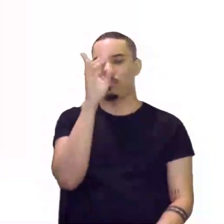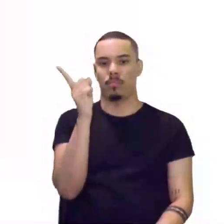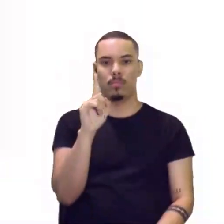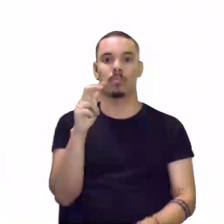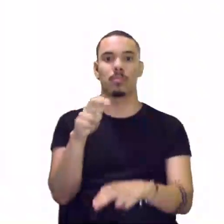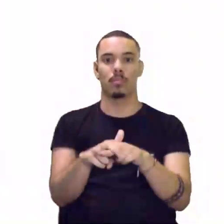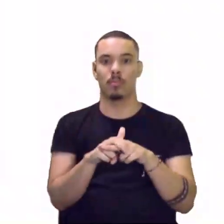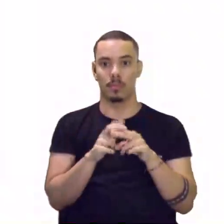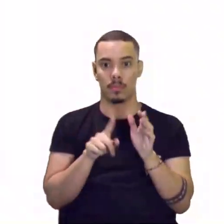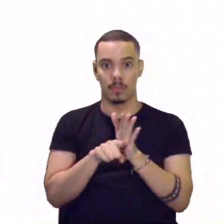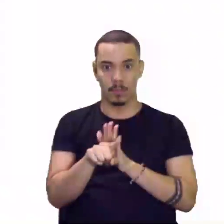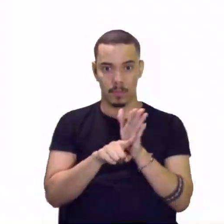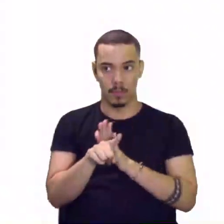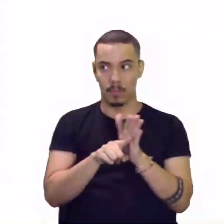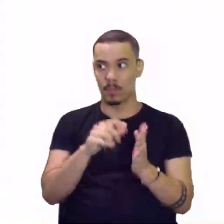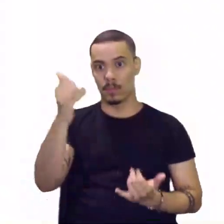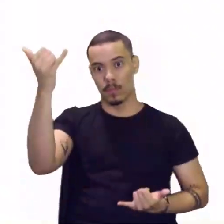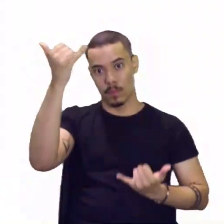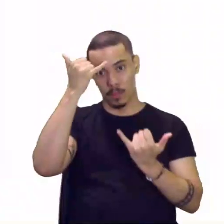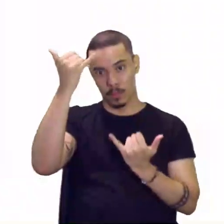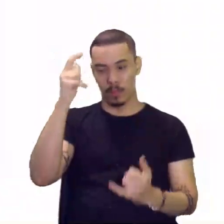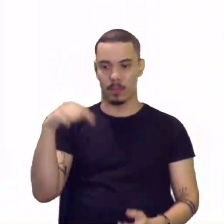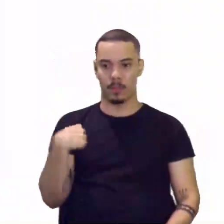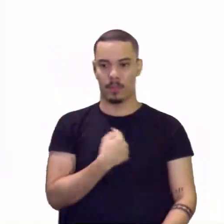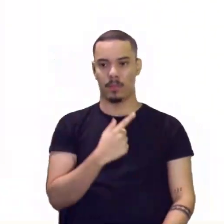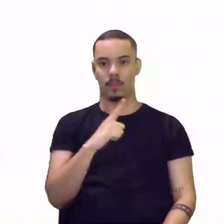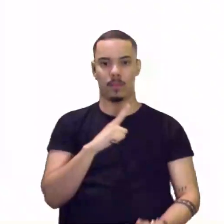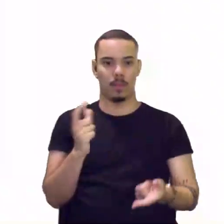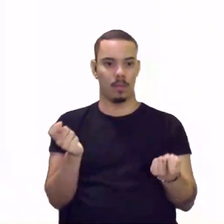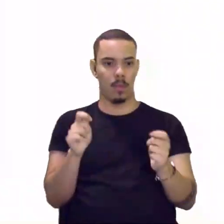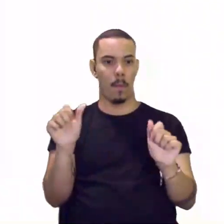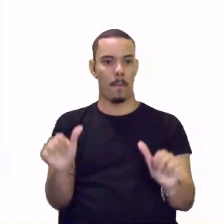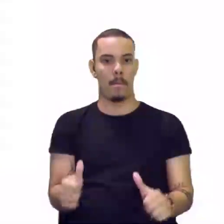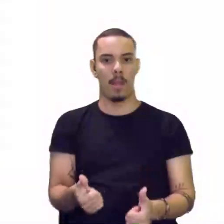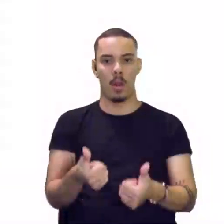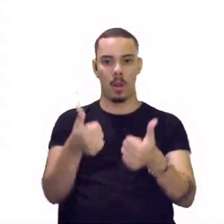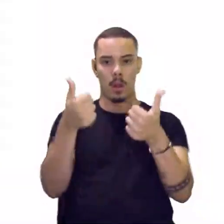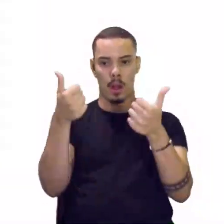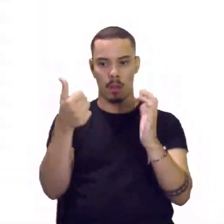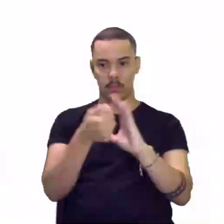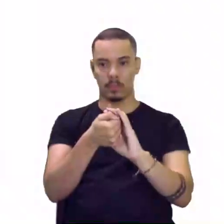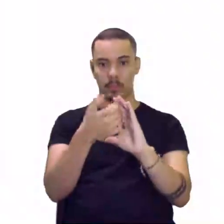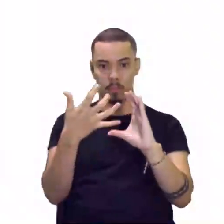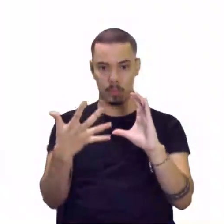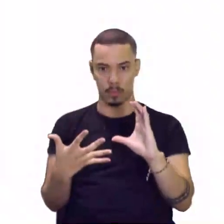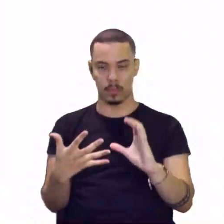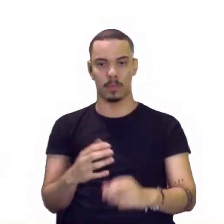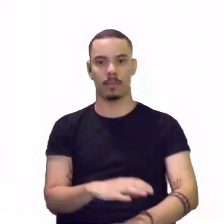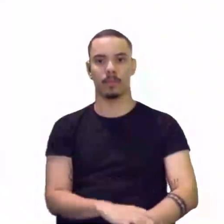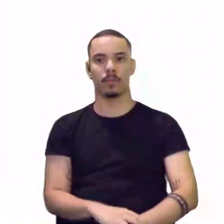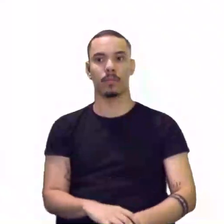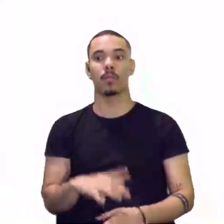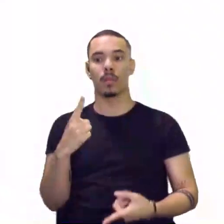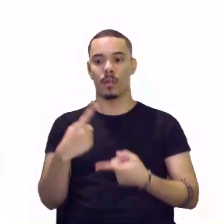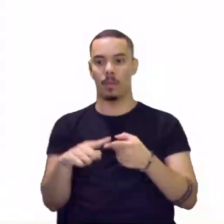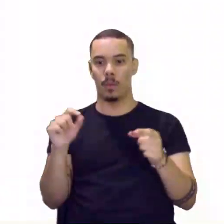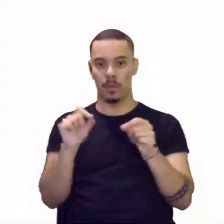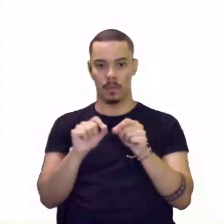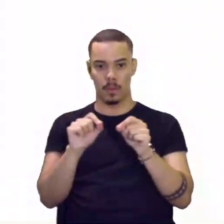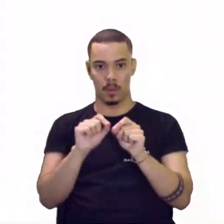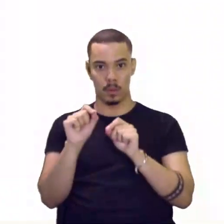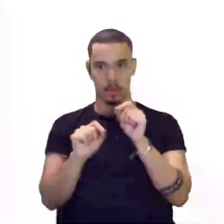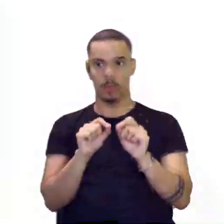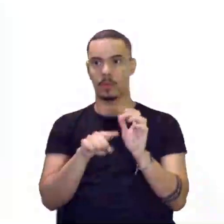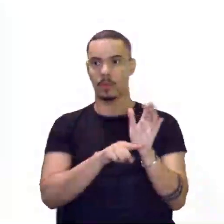professor Jorge, a gente vai ter essa possibilidade de melhorar vários aspectos do nosso país. Isso, porque fazem um levantamento